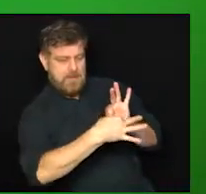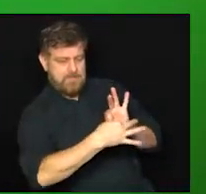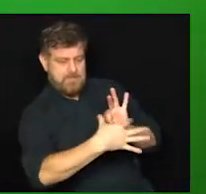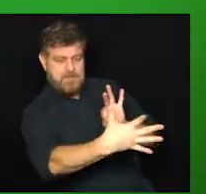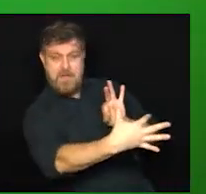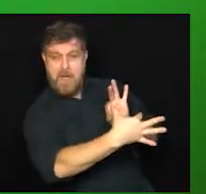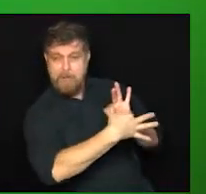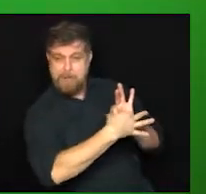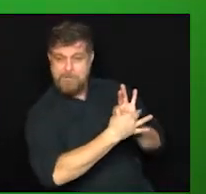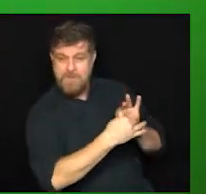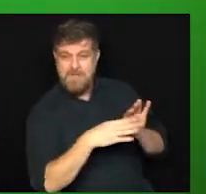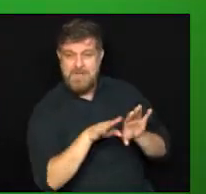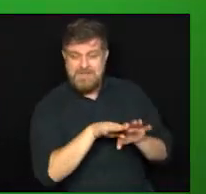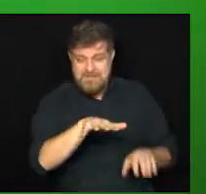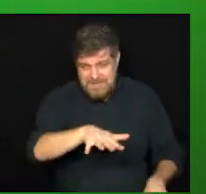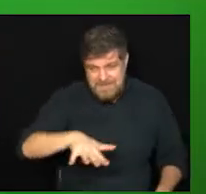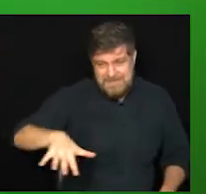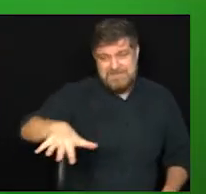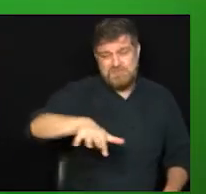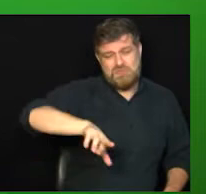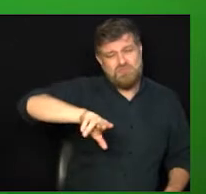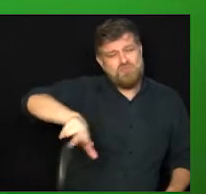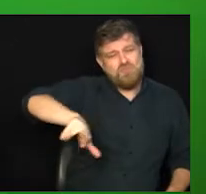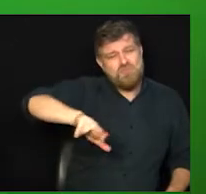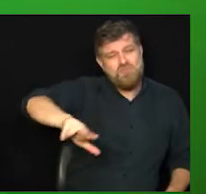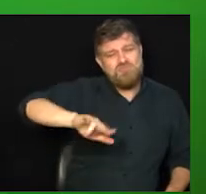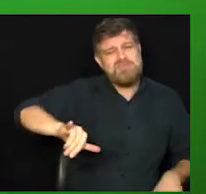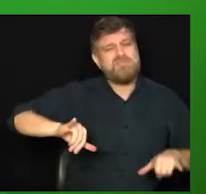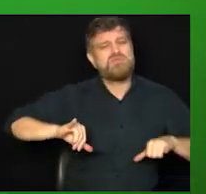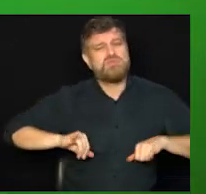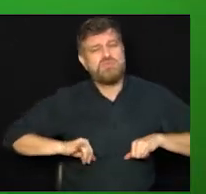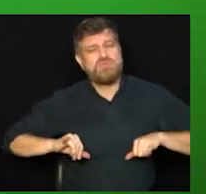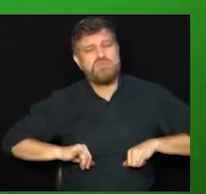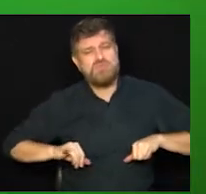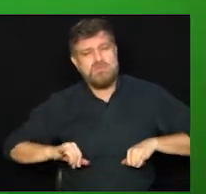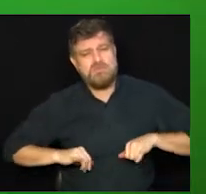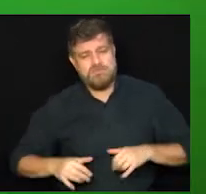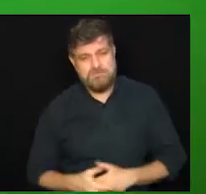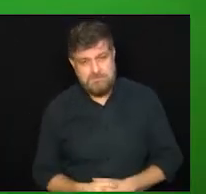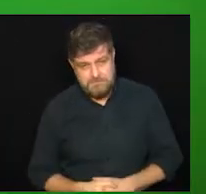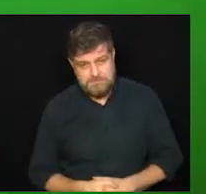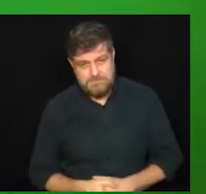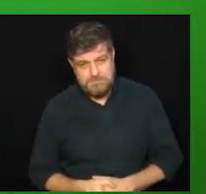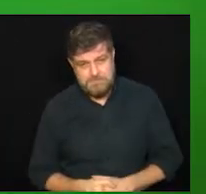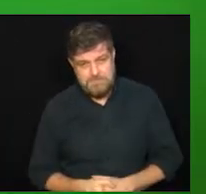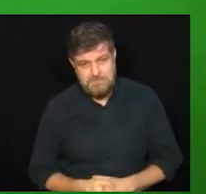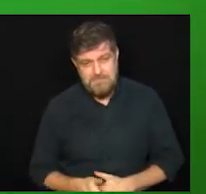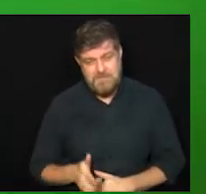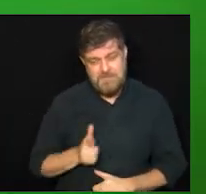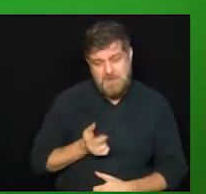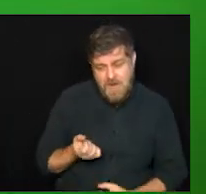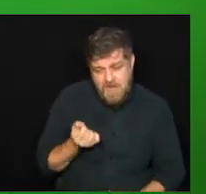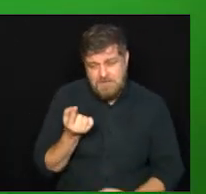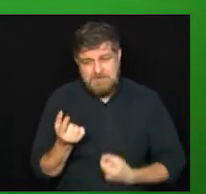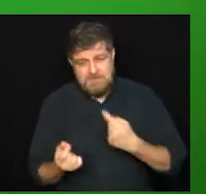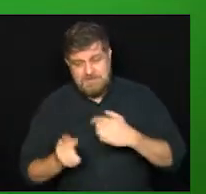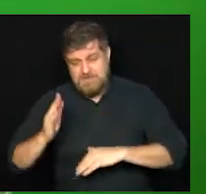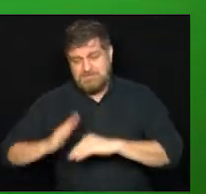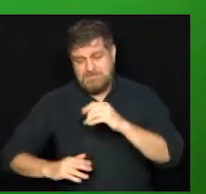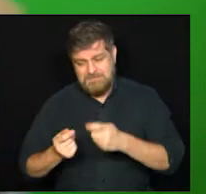setores sofrem em razão disso. Mesmo com algumas atividades econômicas